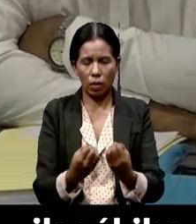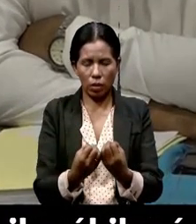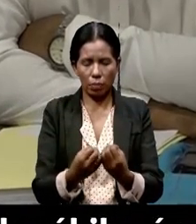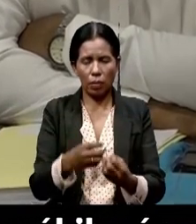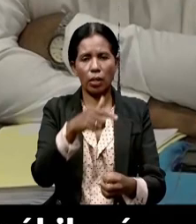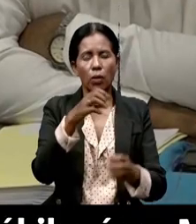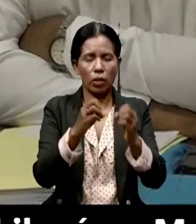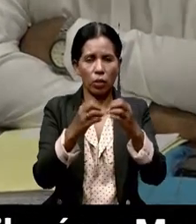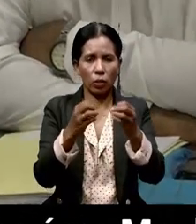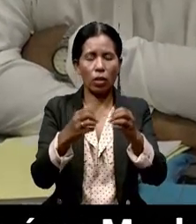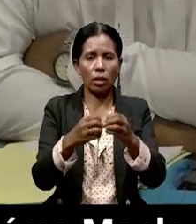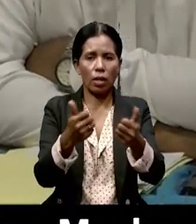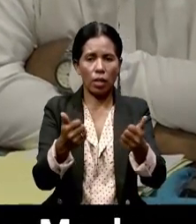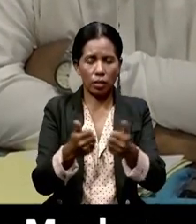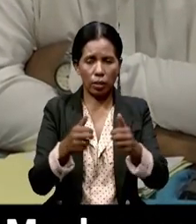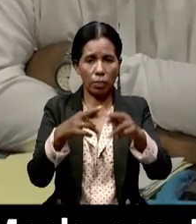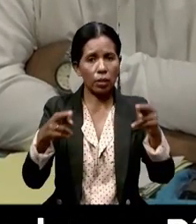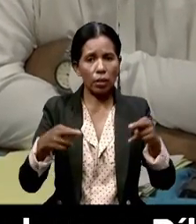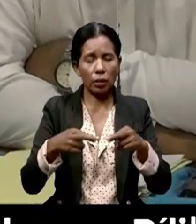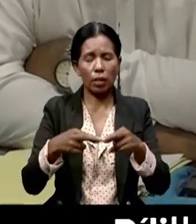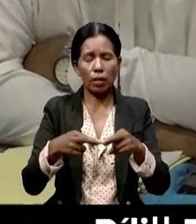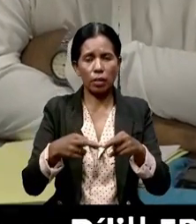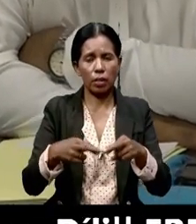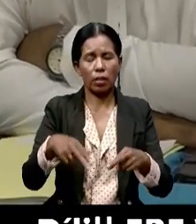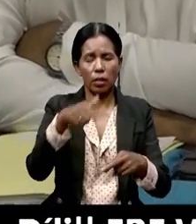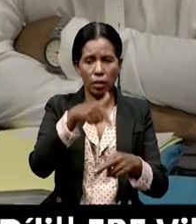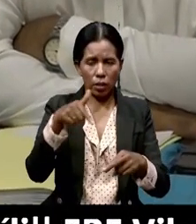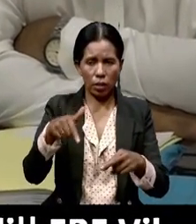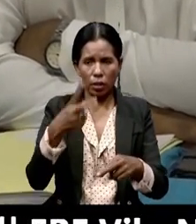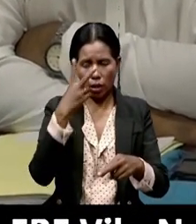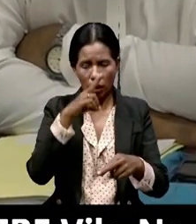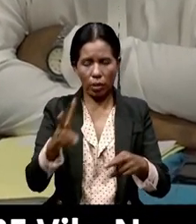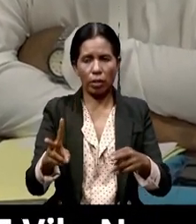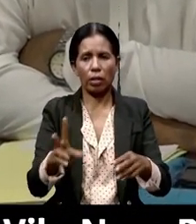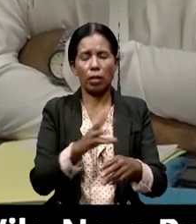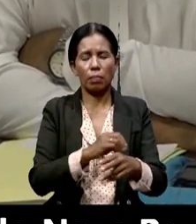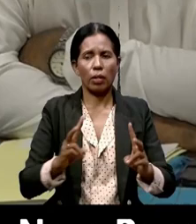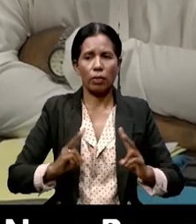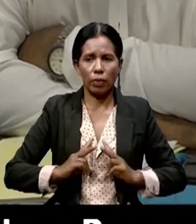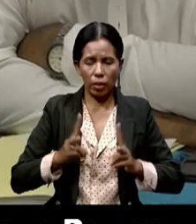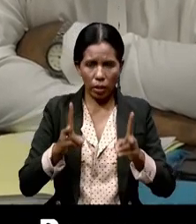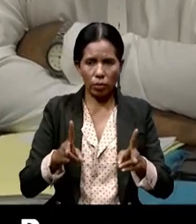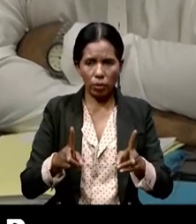ini bah ya asom bah ya veteran ini enggak oh maya